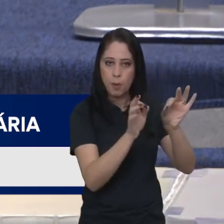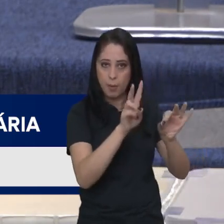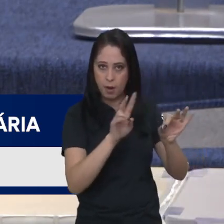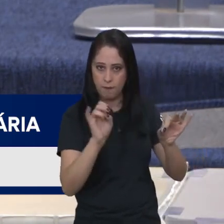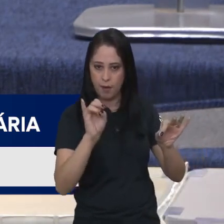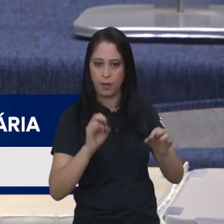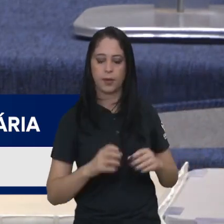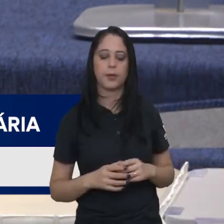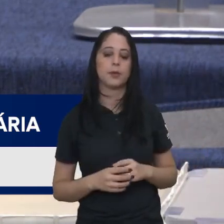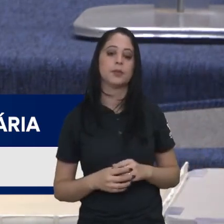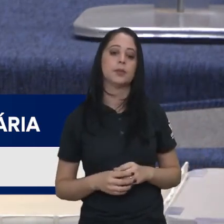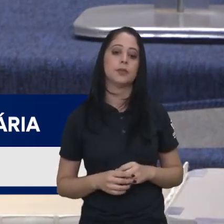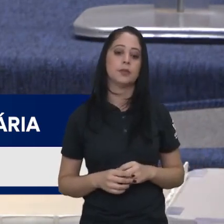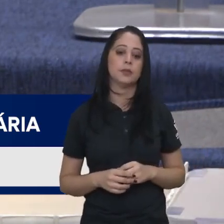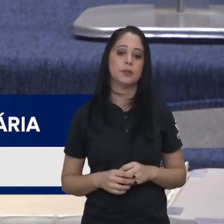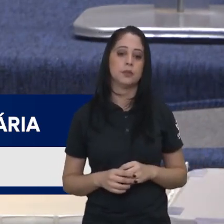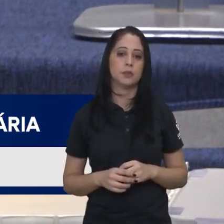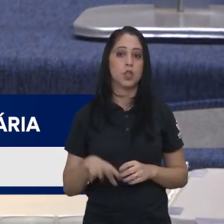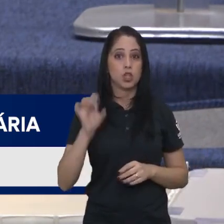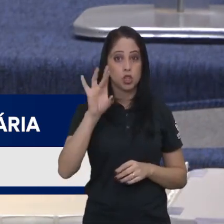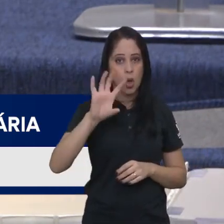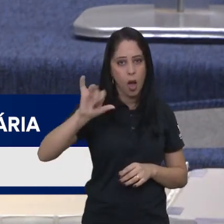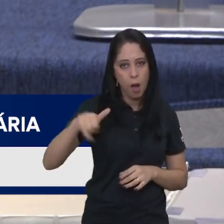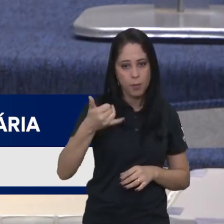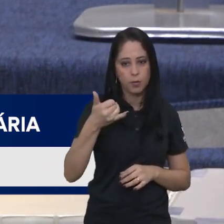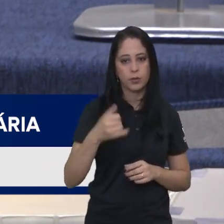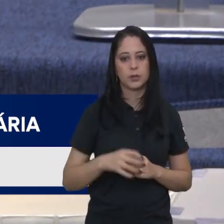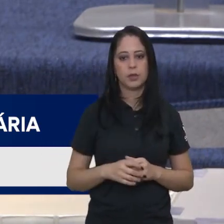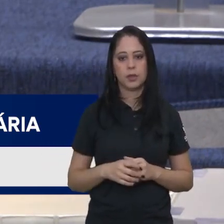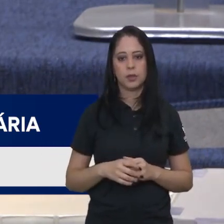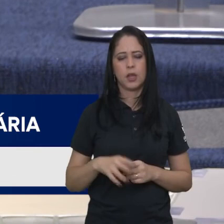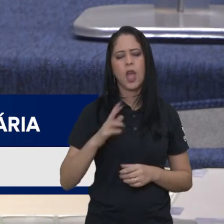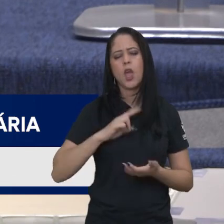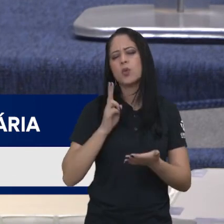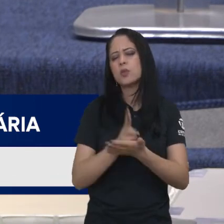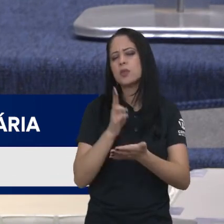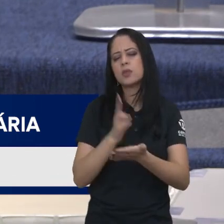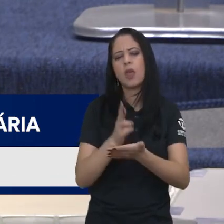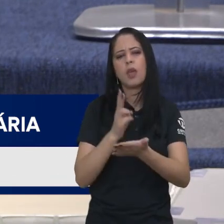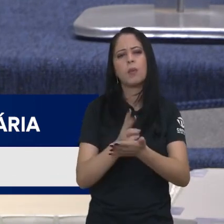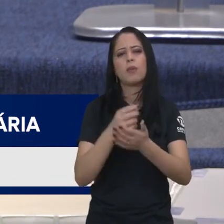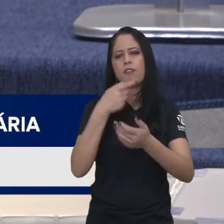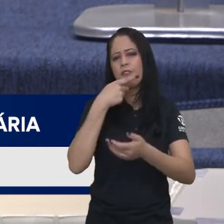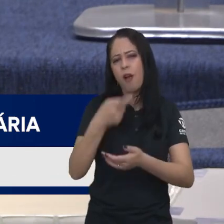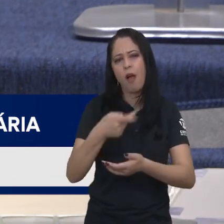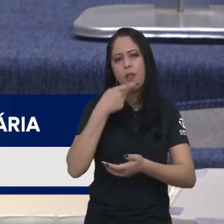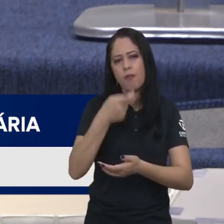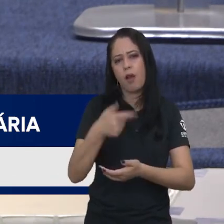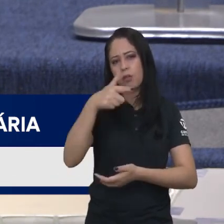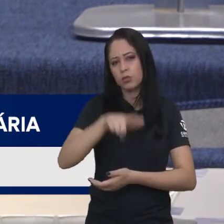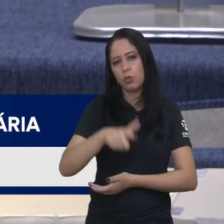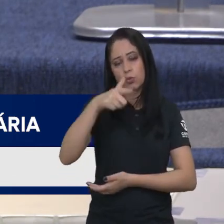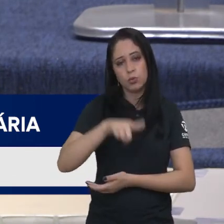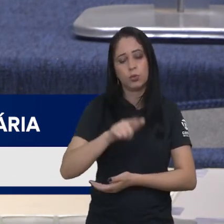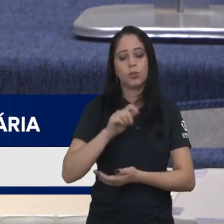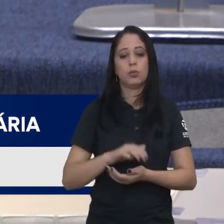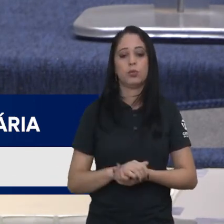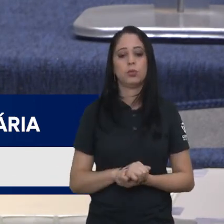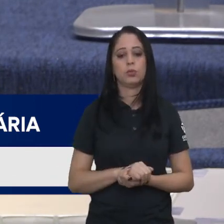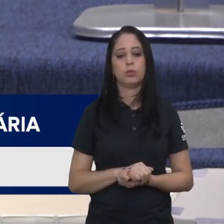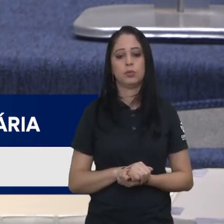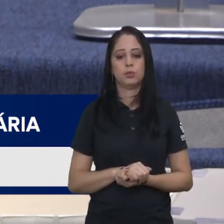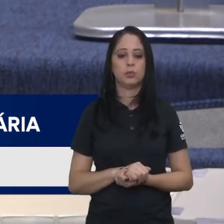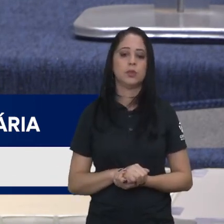vários projetos para que seja feito. E eu só queria aproveitar a oportunidade, eu falo isso em toda reunião de bairro que eu vou, mas eu vou repetir aqui para deixar isso muito bem